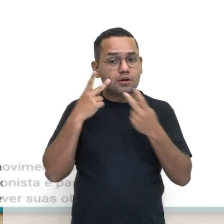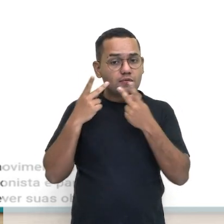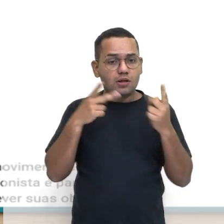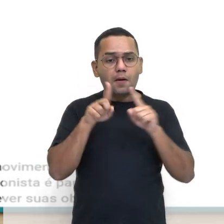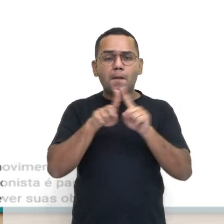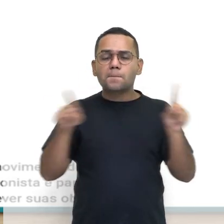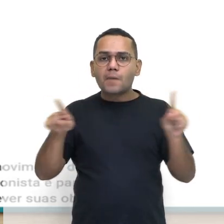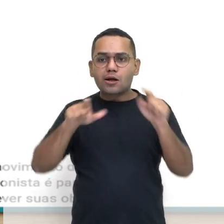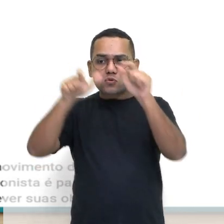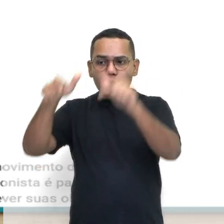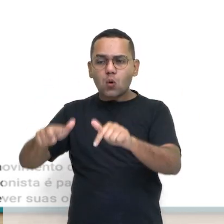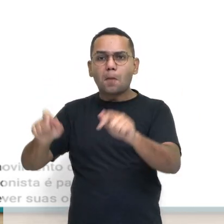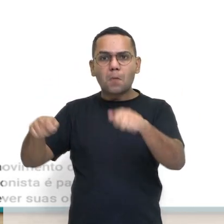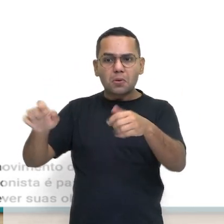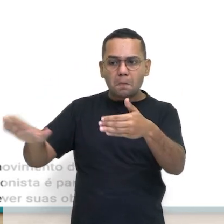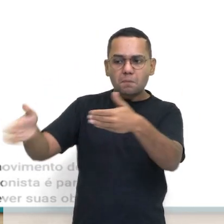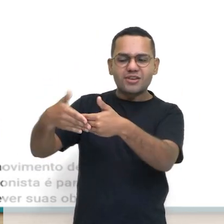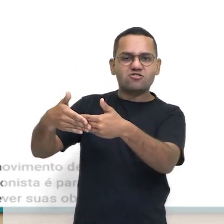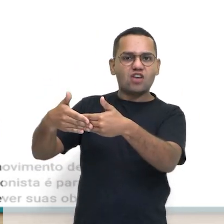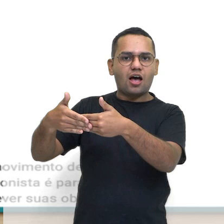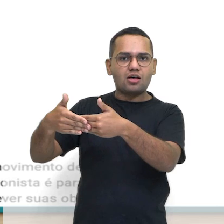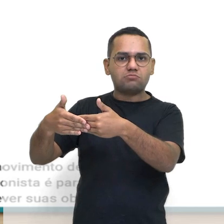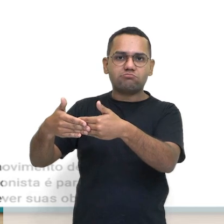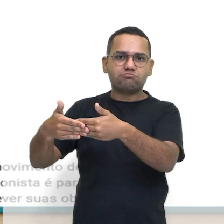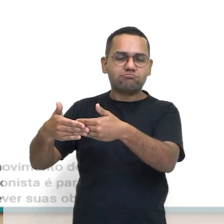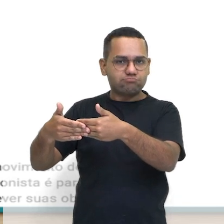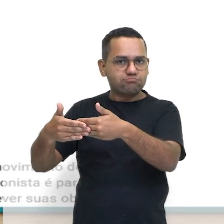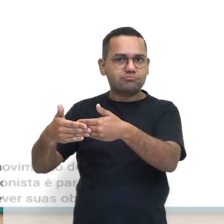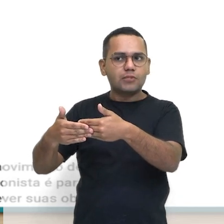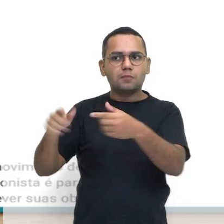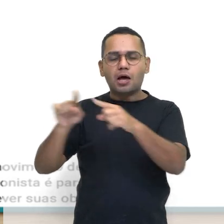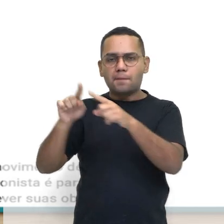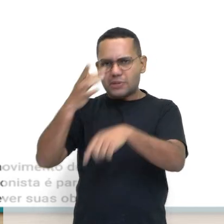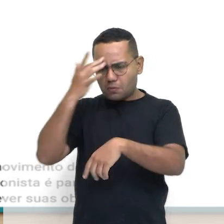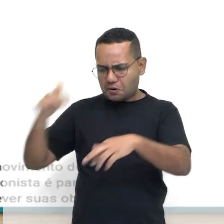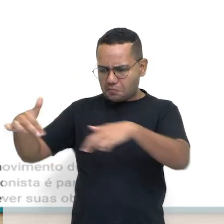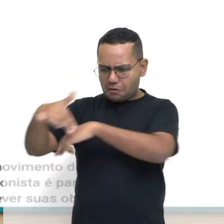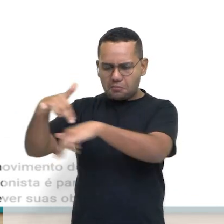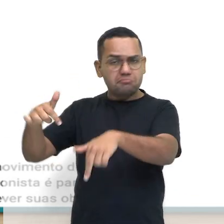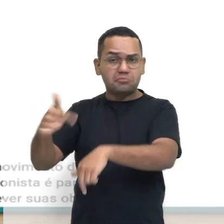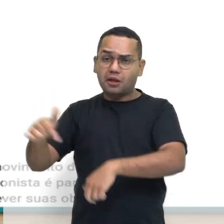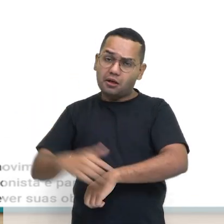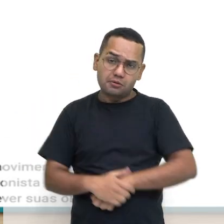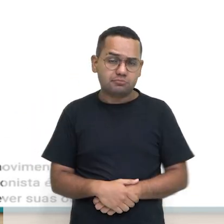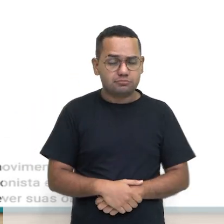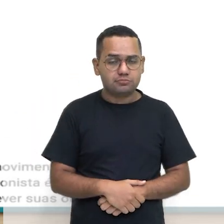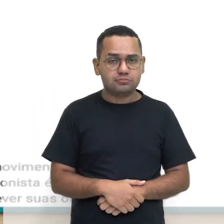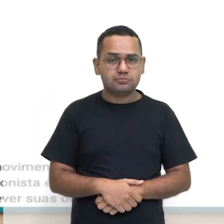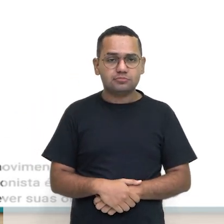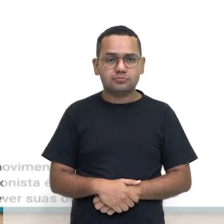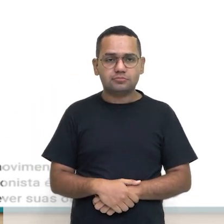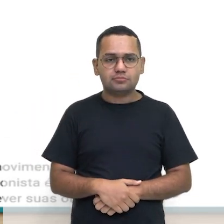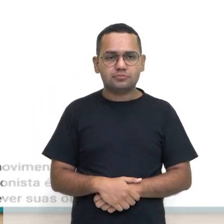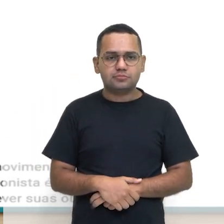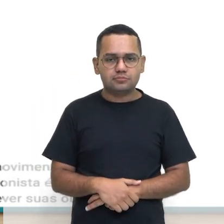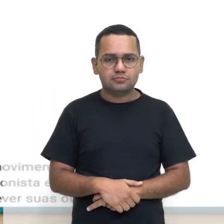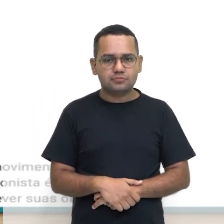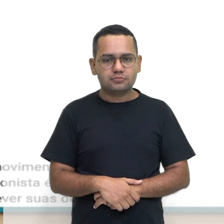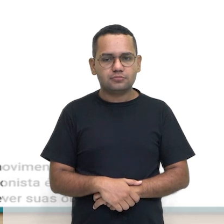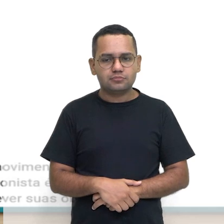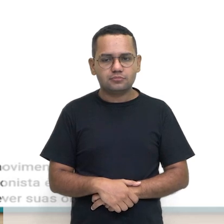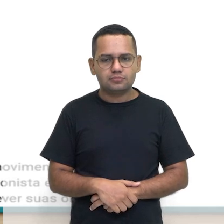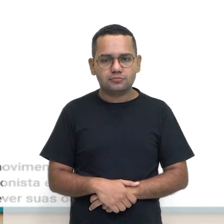portas abertas ao público em seu espaço físico. Então, nem todo mundo tem a oportunidade de conhecer